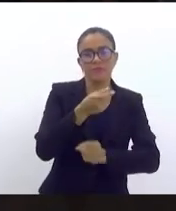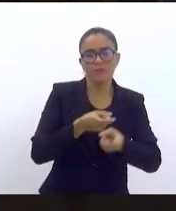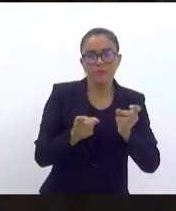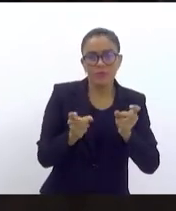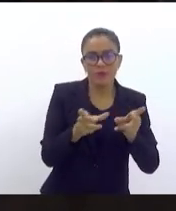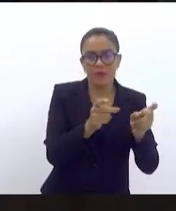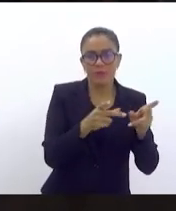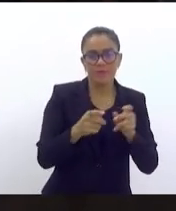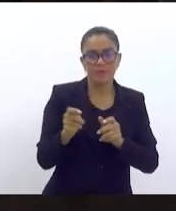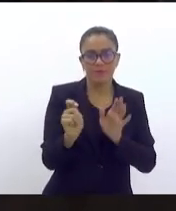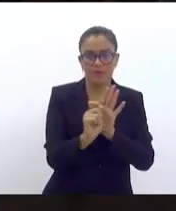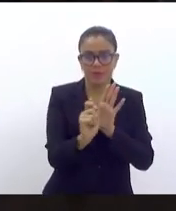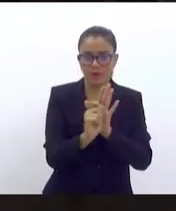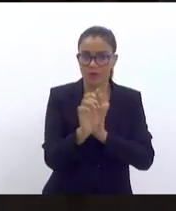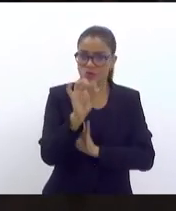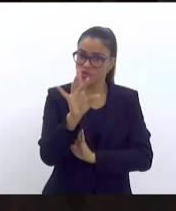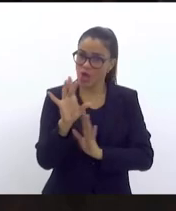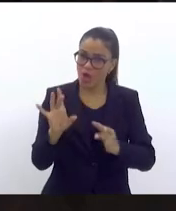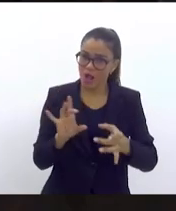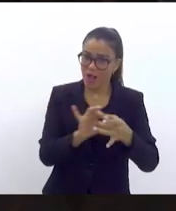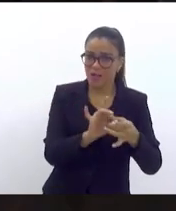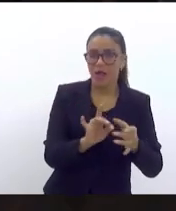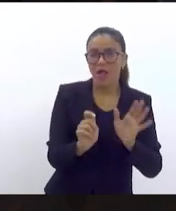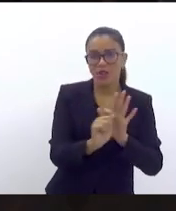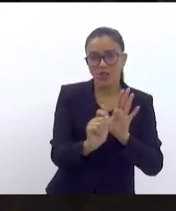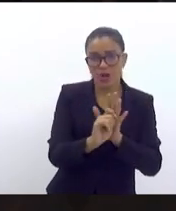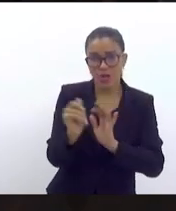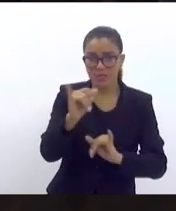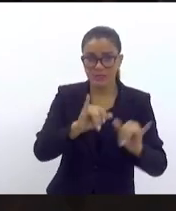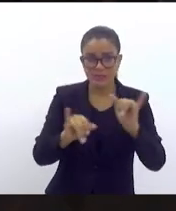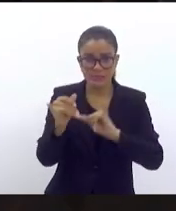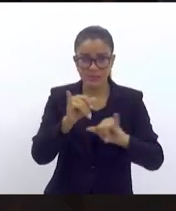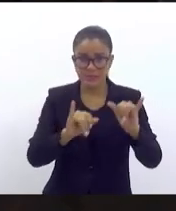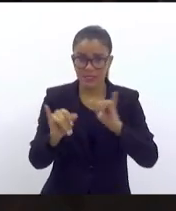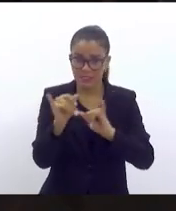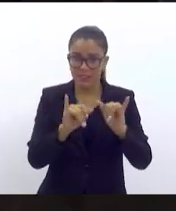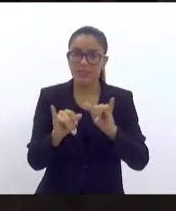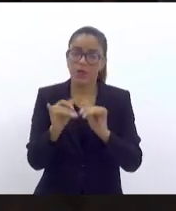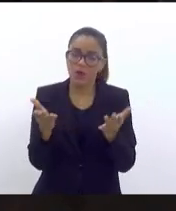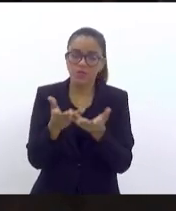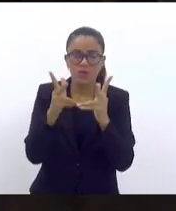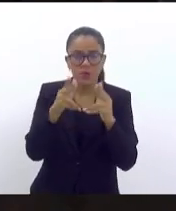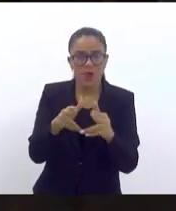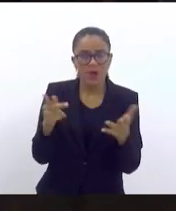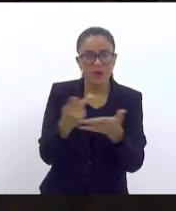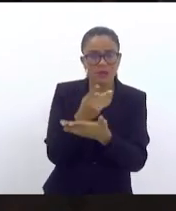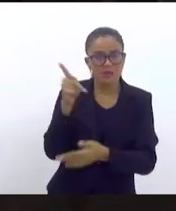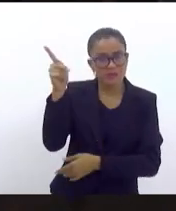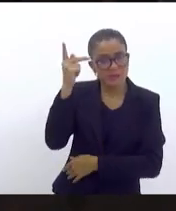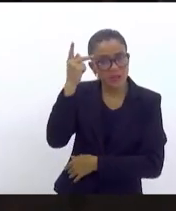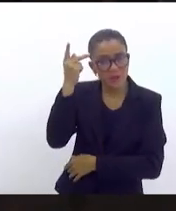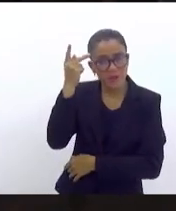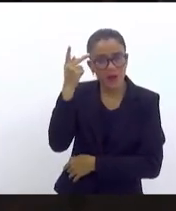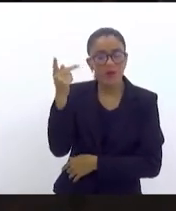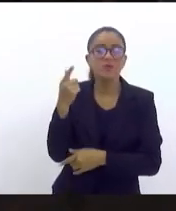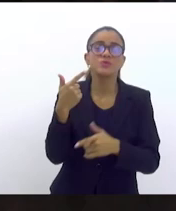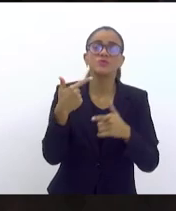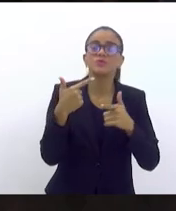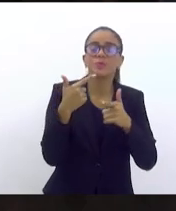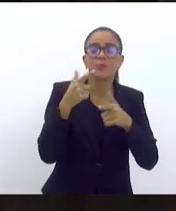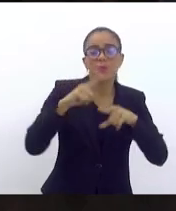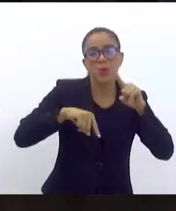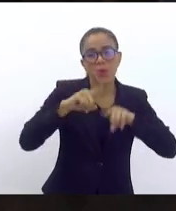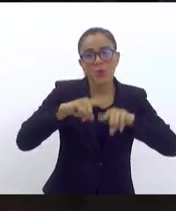não só relacionado às drogas sintéticas como é o caso hoje isso que tem acontecido em São Paulo os subprodutos das drogas